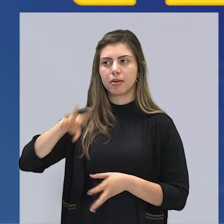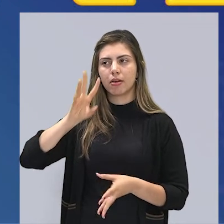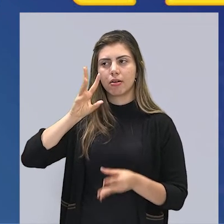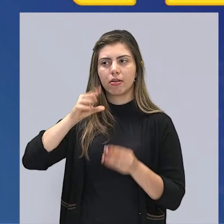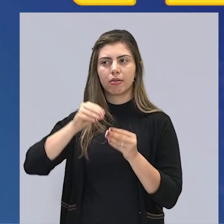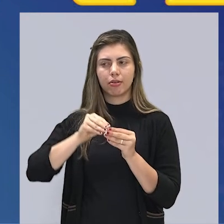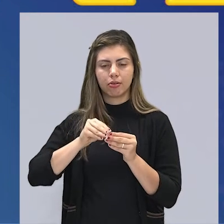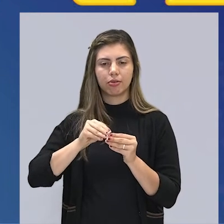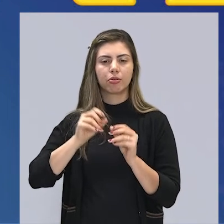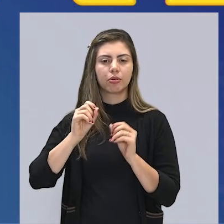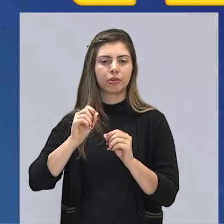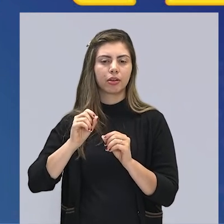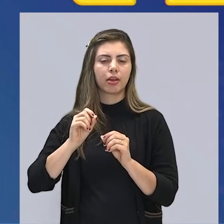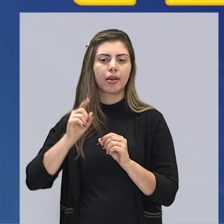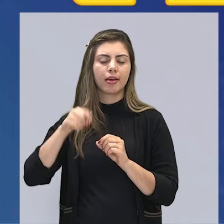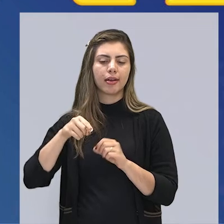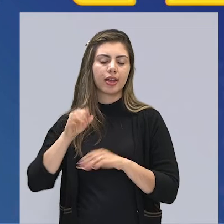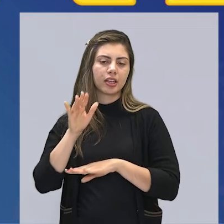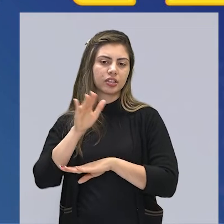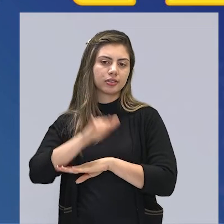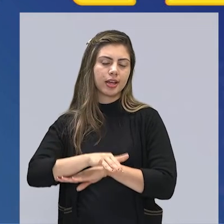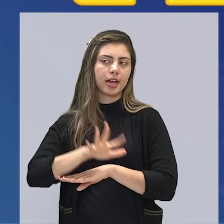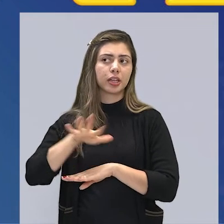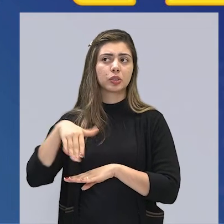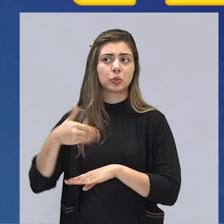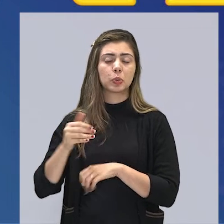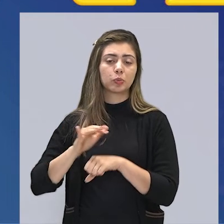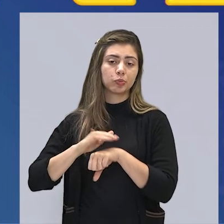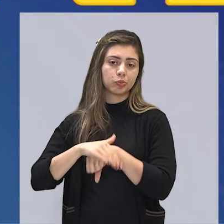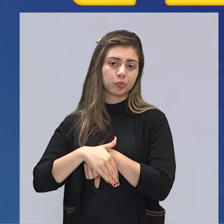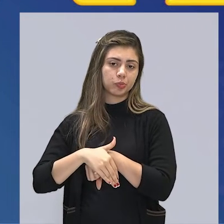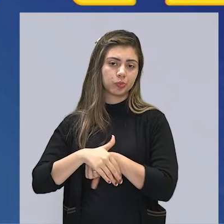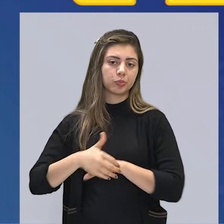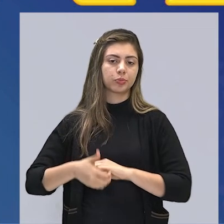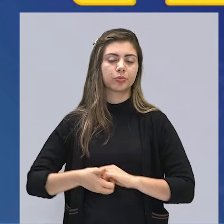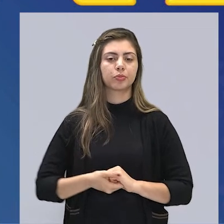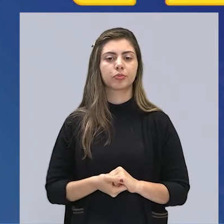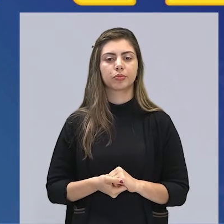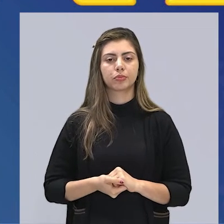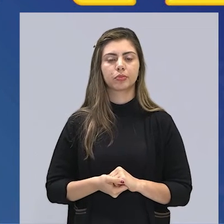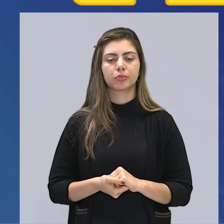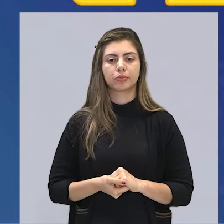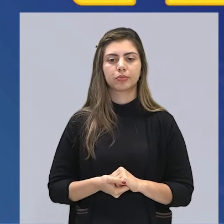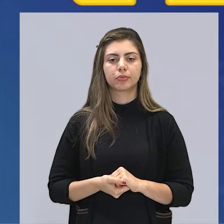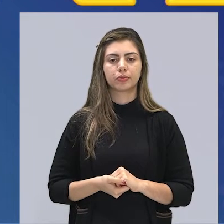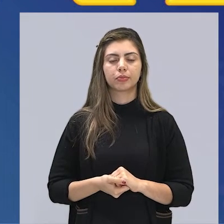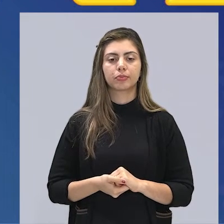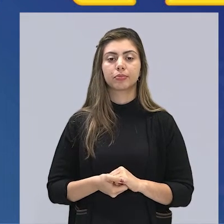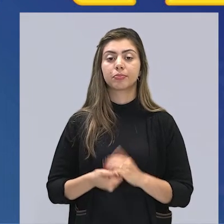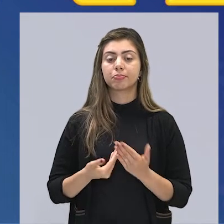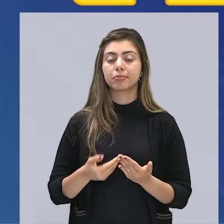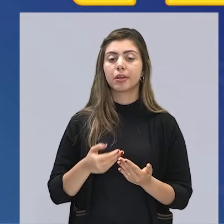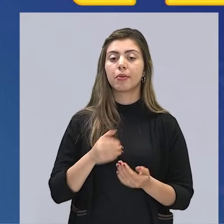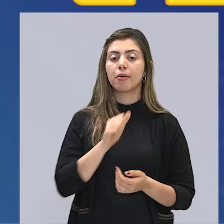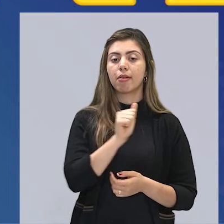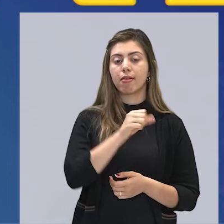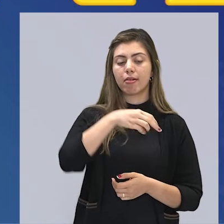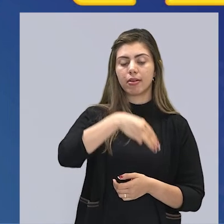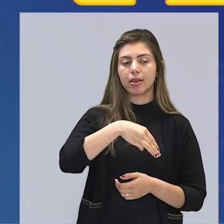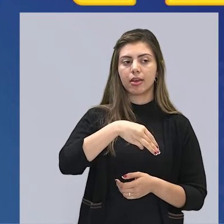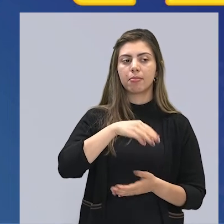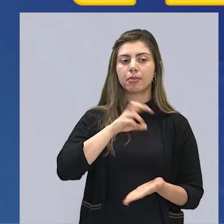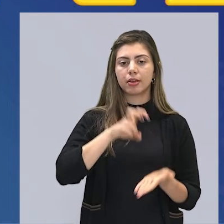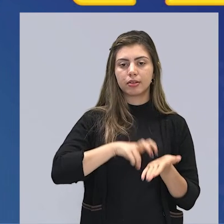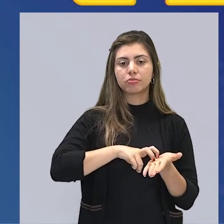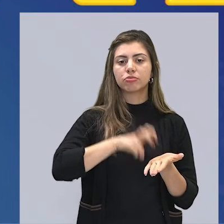é período da tarde, da noite. Nesse caso, se fosse 10 p.m., seria 10 da noite. Como é 10 a.m., então